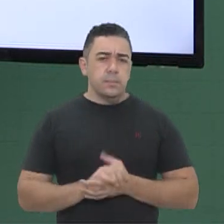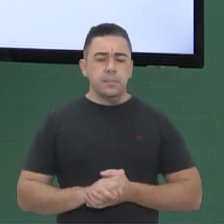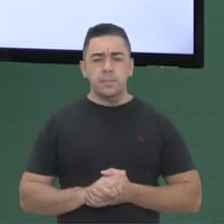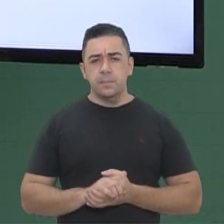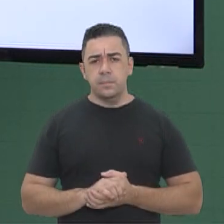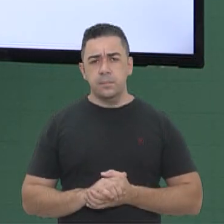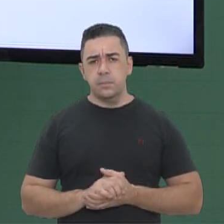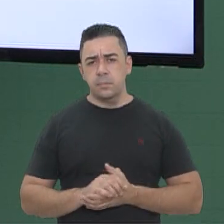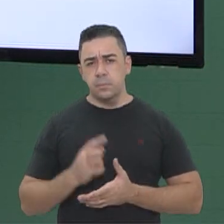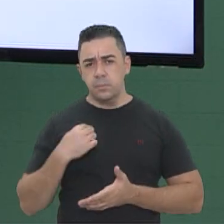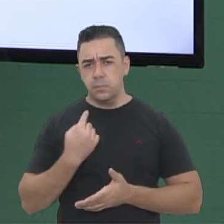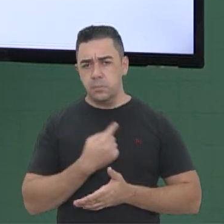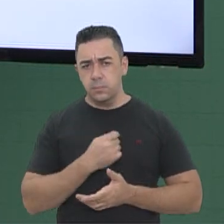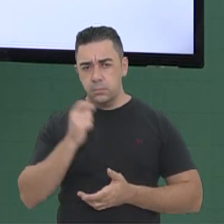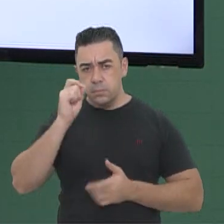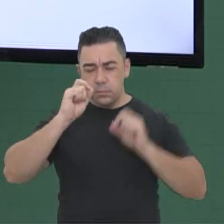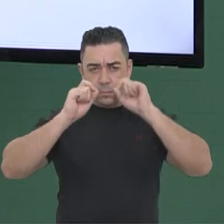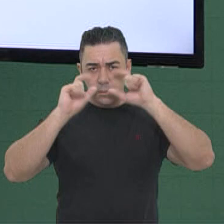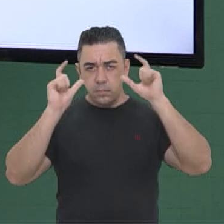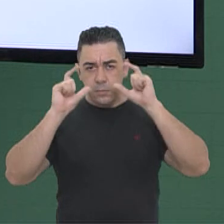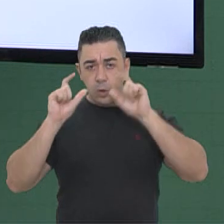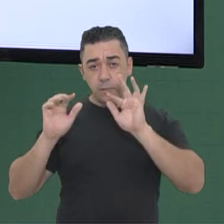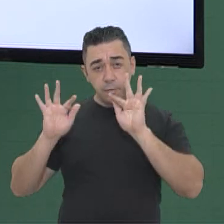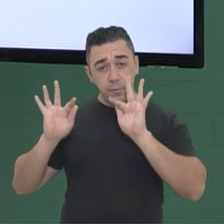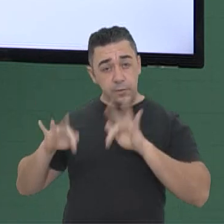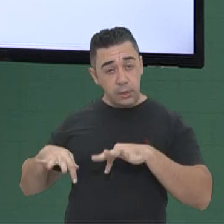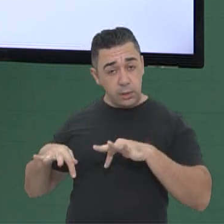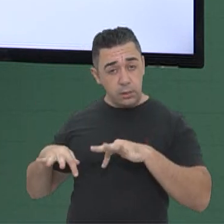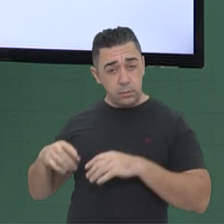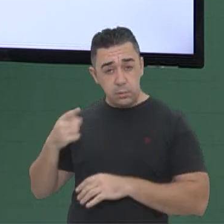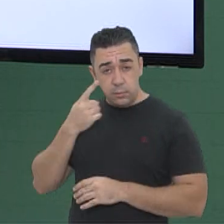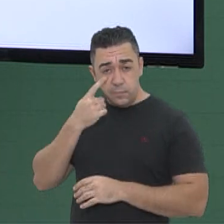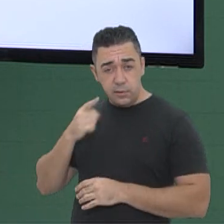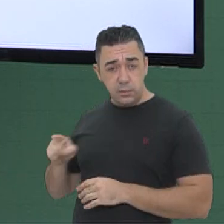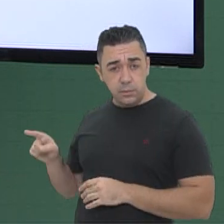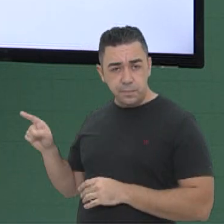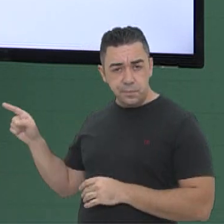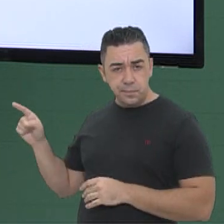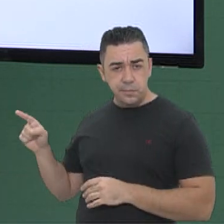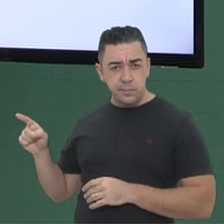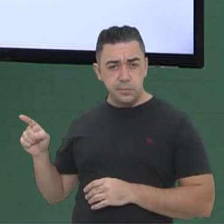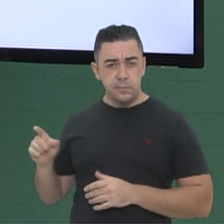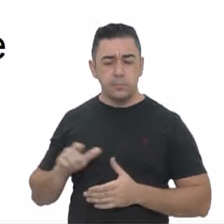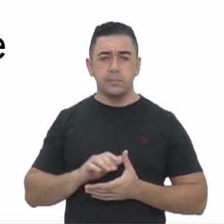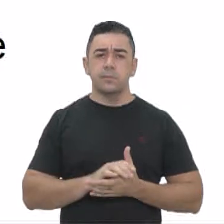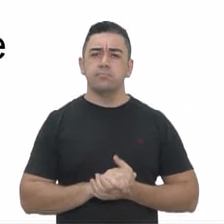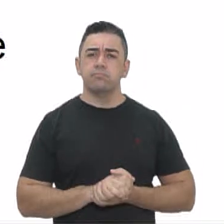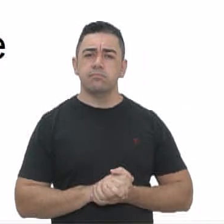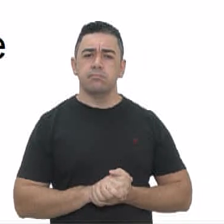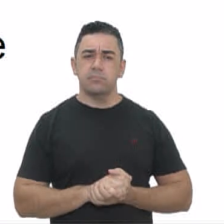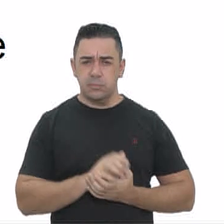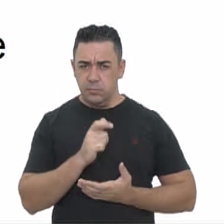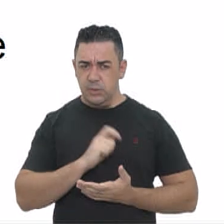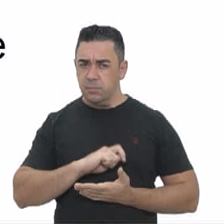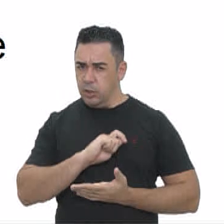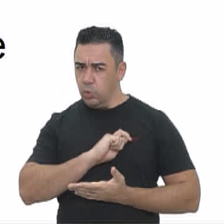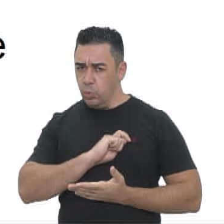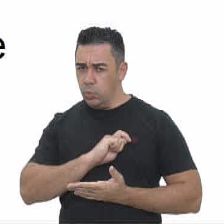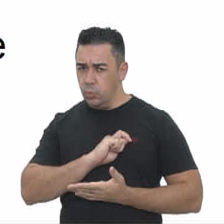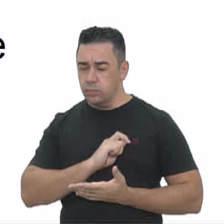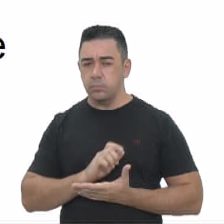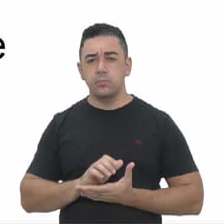vamos nos atentar à parte final. En el enunciado, el viajero no